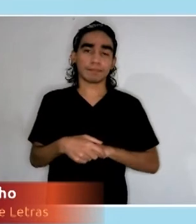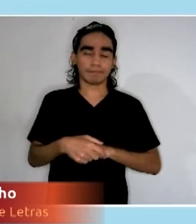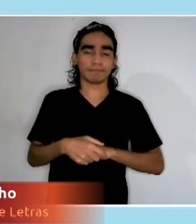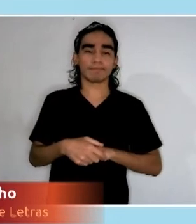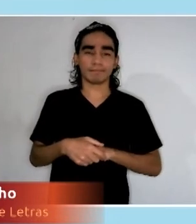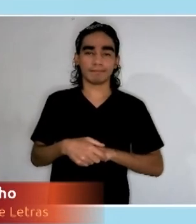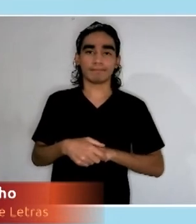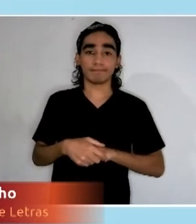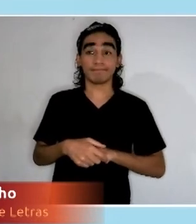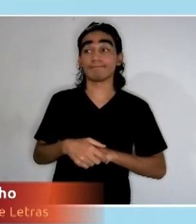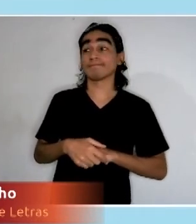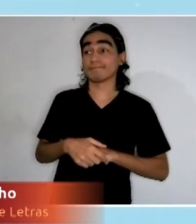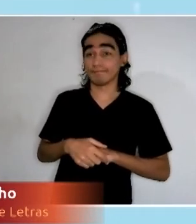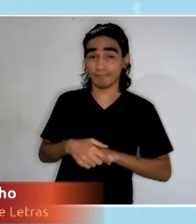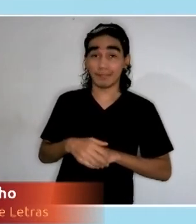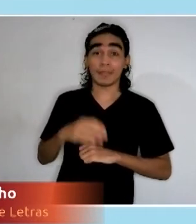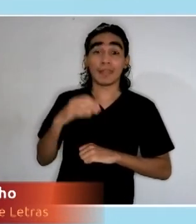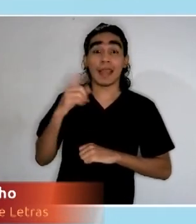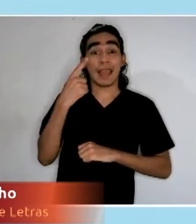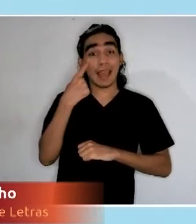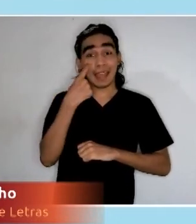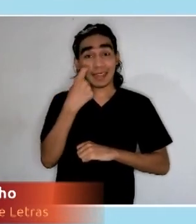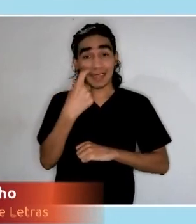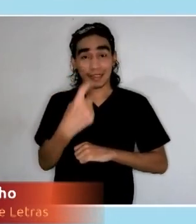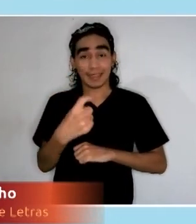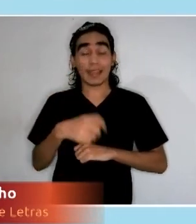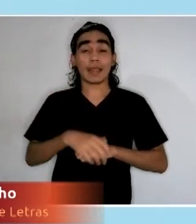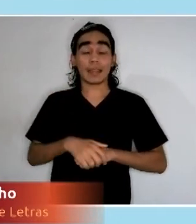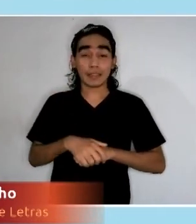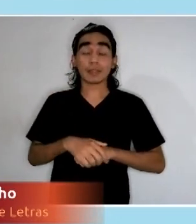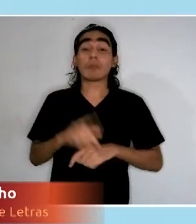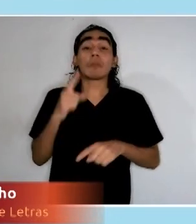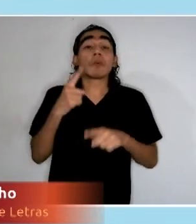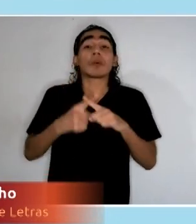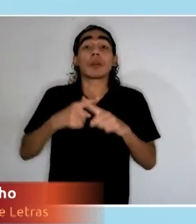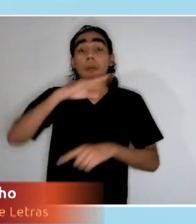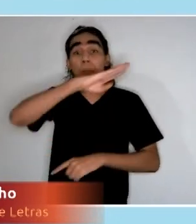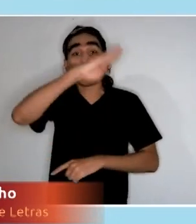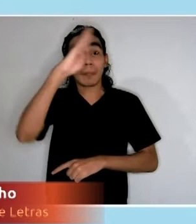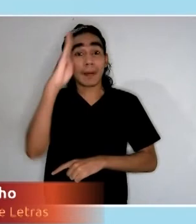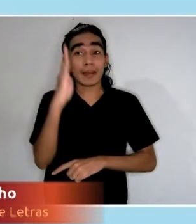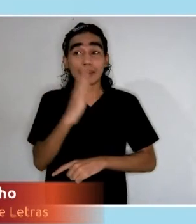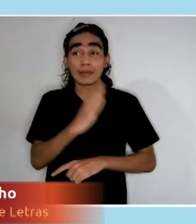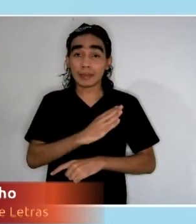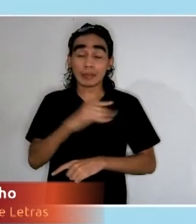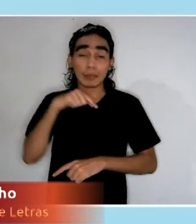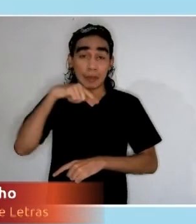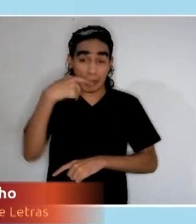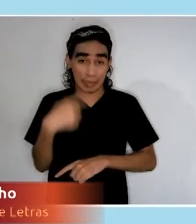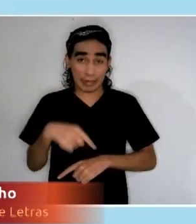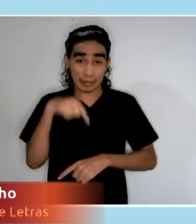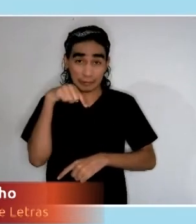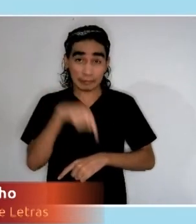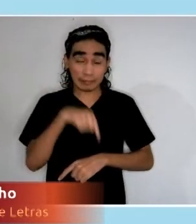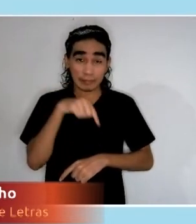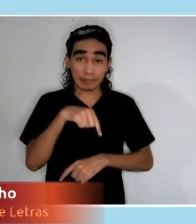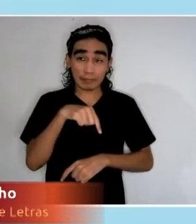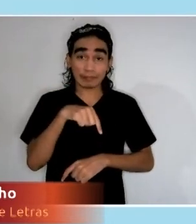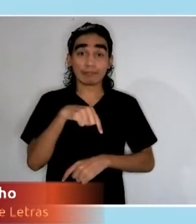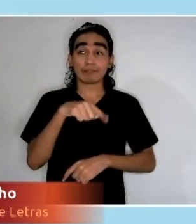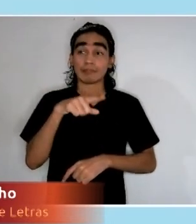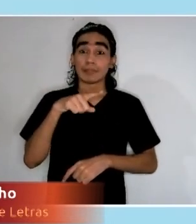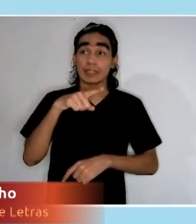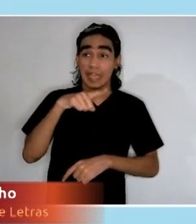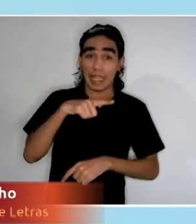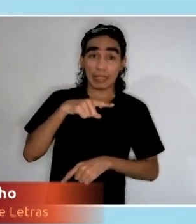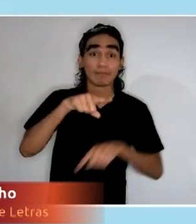Aline, essa é uma pergunta tão interessante, sabe? Porque realmente o Brasil é um dos poucos países que vive com essa